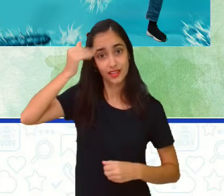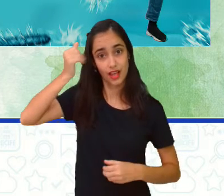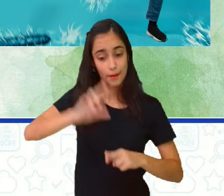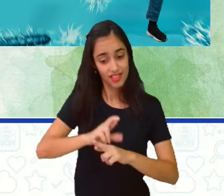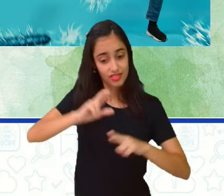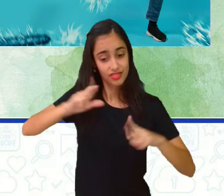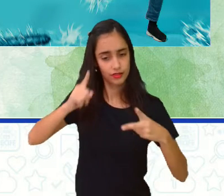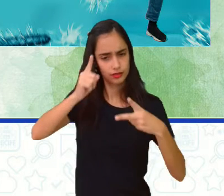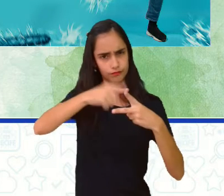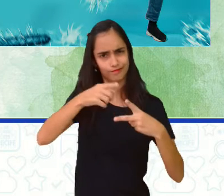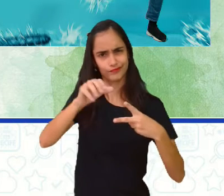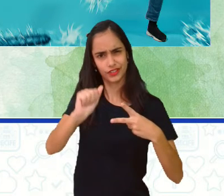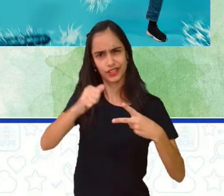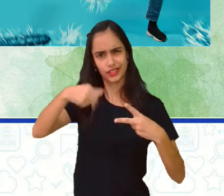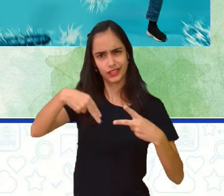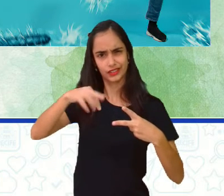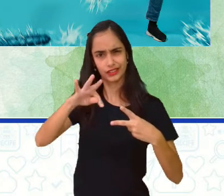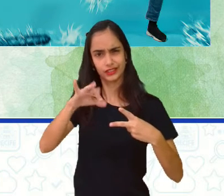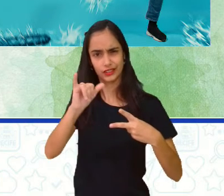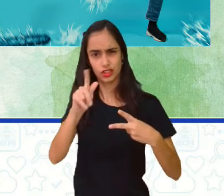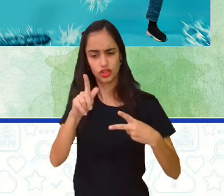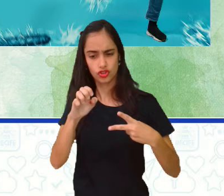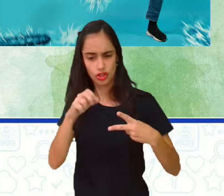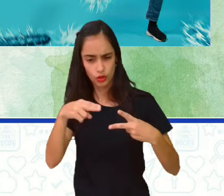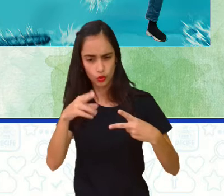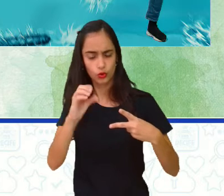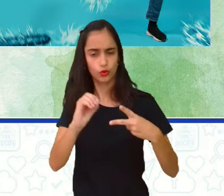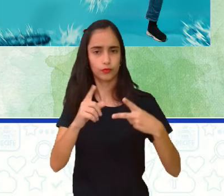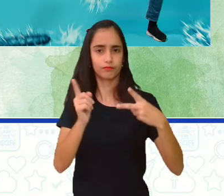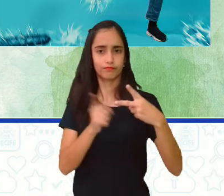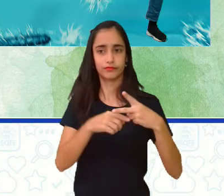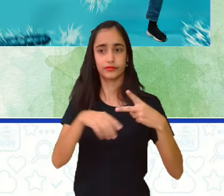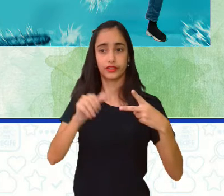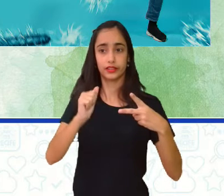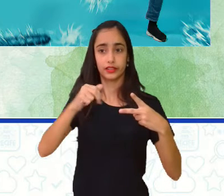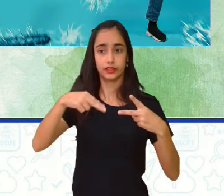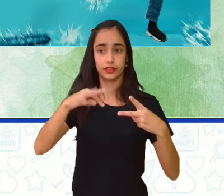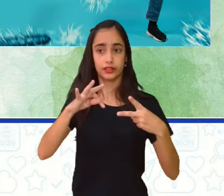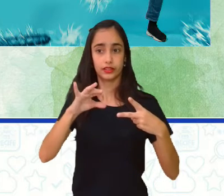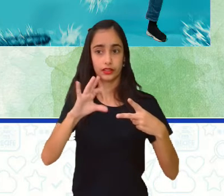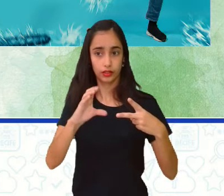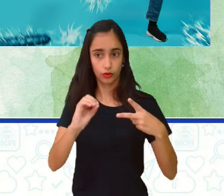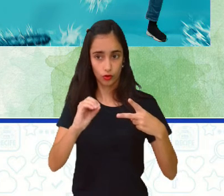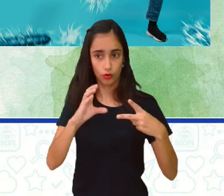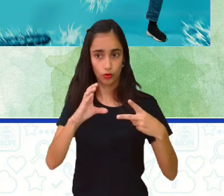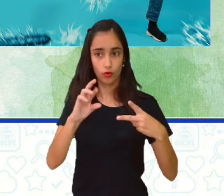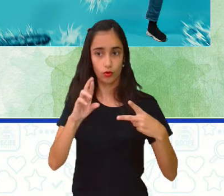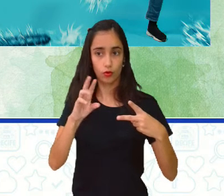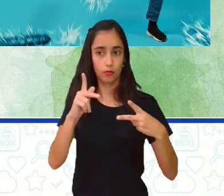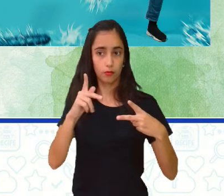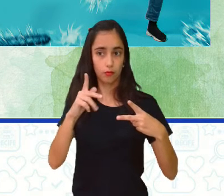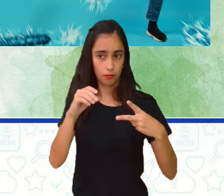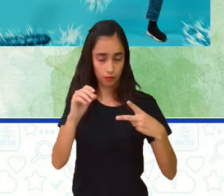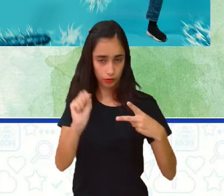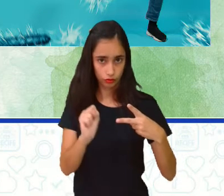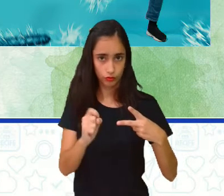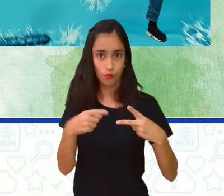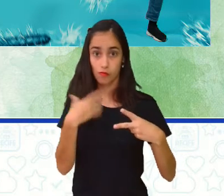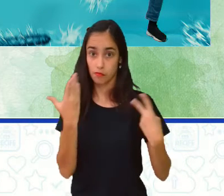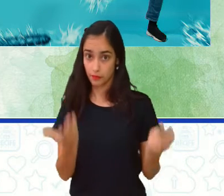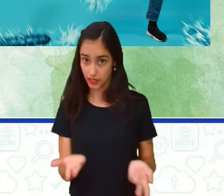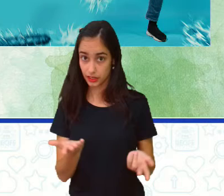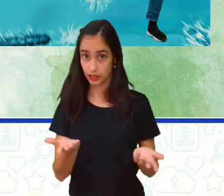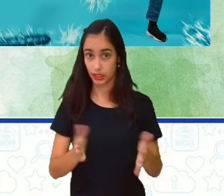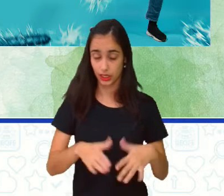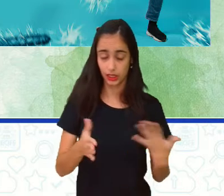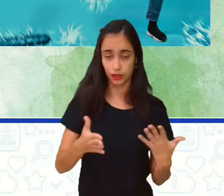diferença entre um antígeno e um anticorpo. Por isso que eu trouxe em destaque essas duas informações. Então, antígenos, vamos lá